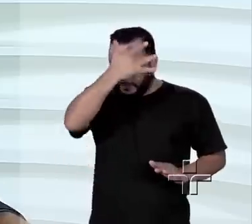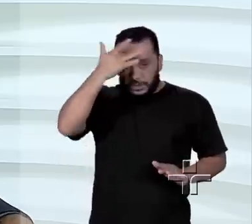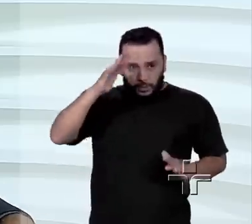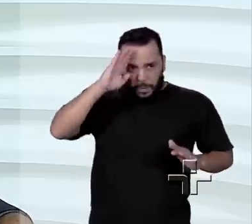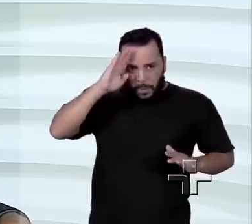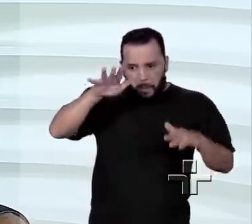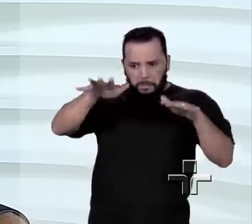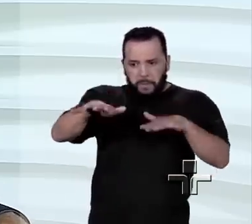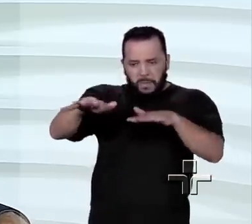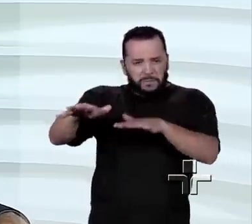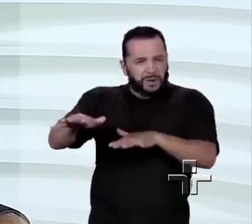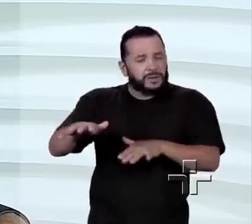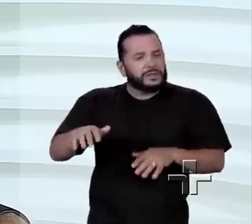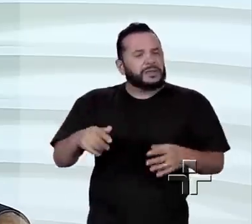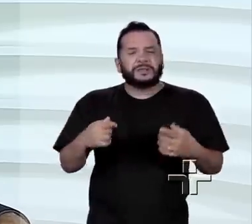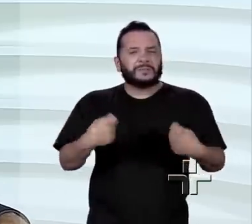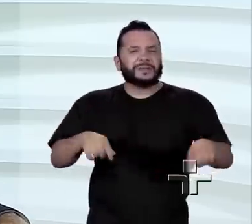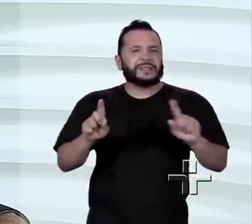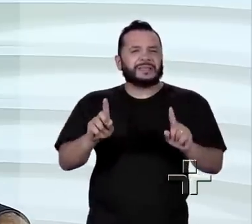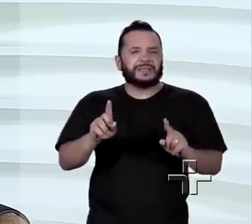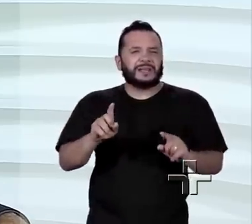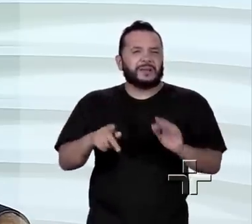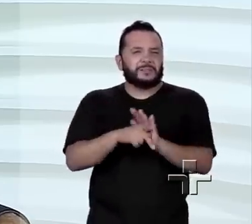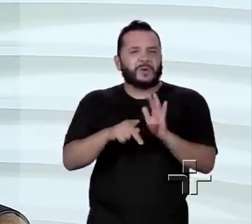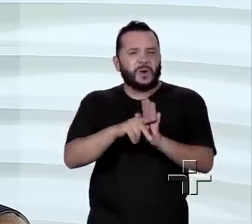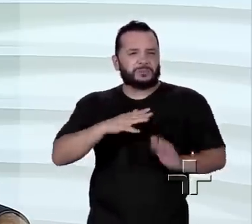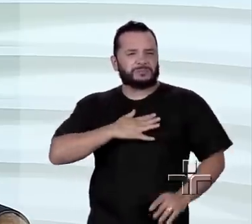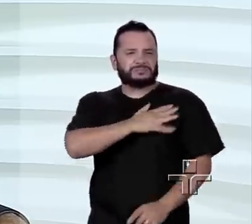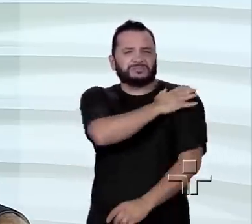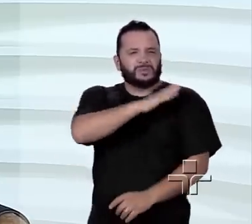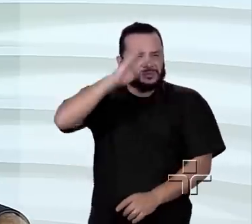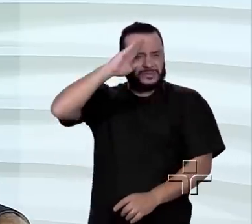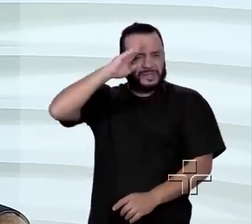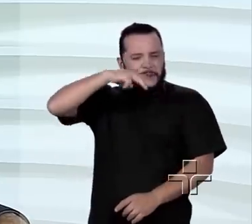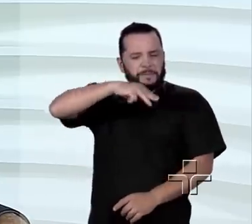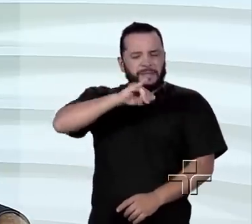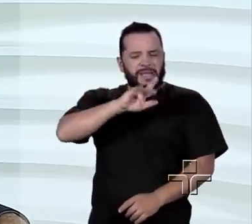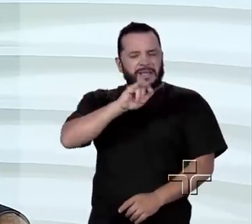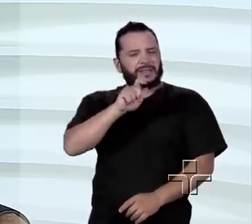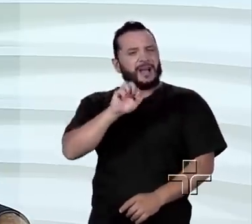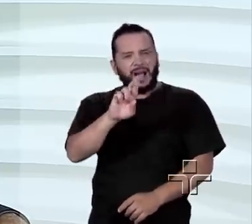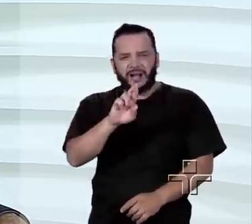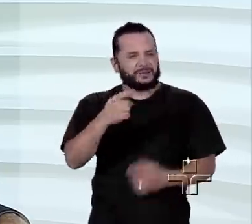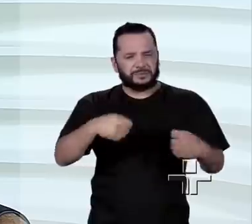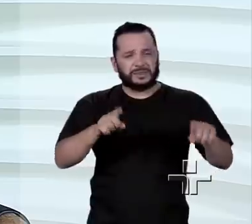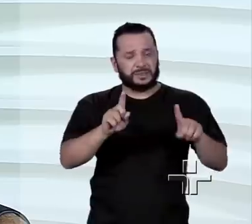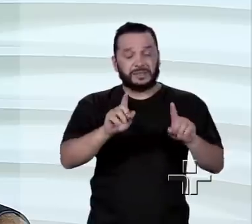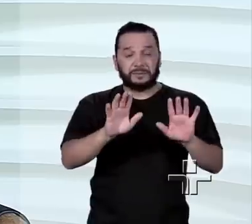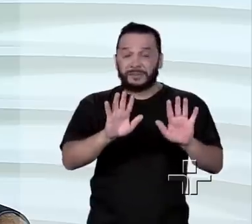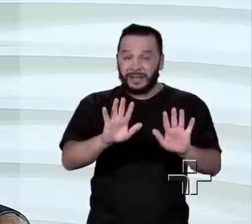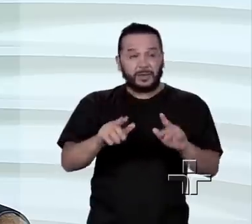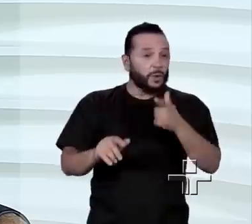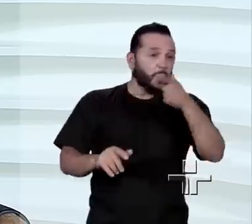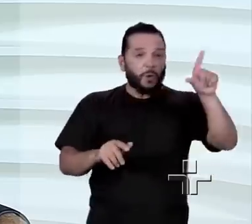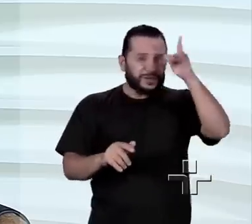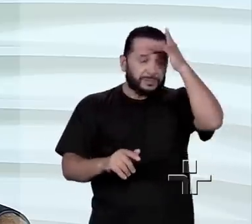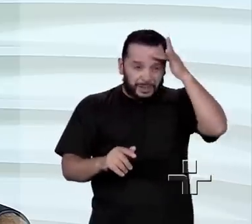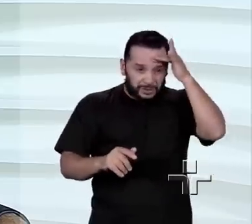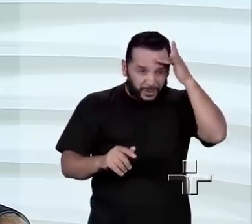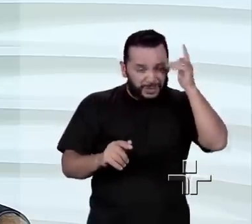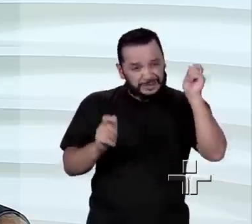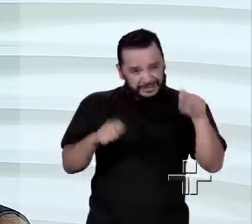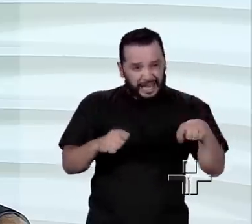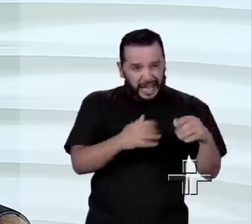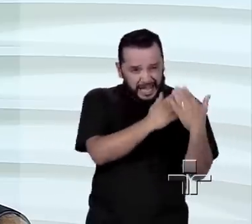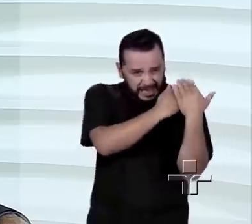é porque nós não tínhamos quadros, e temos dificuldade de quadros hoje, de pessoas capazes e idôneas para assumir